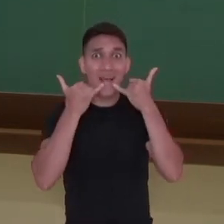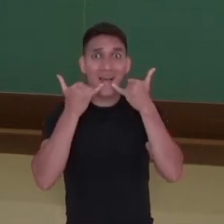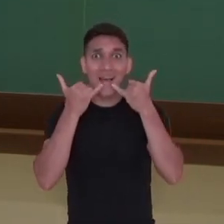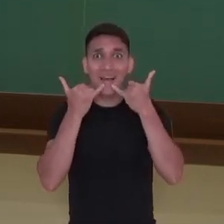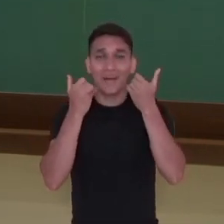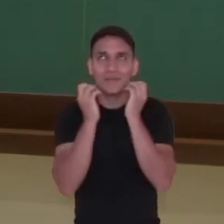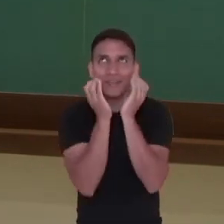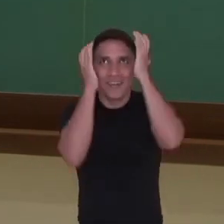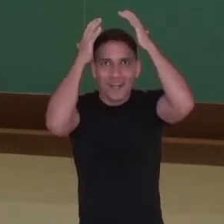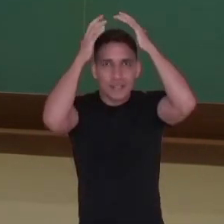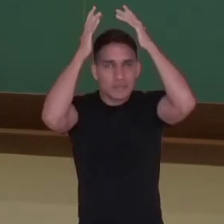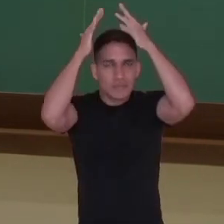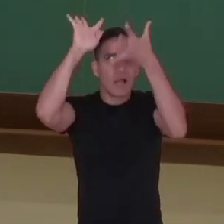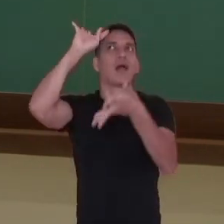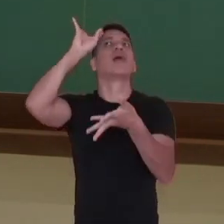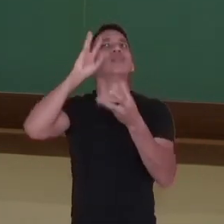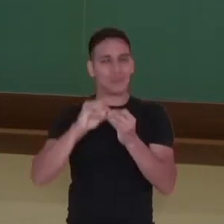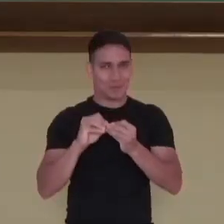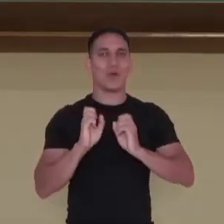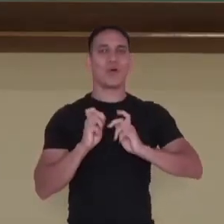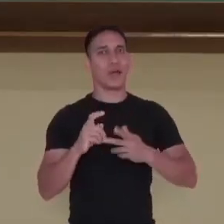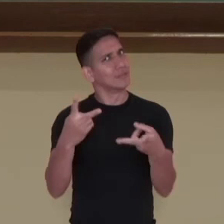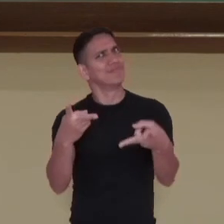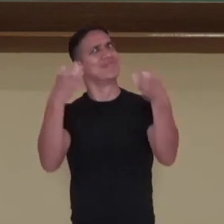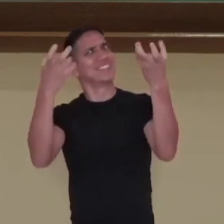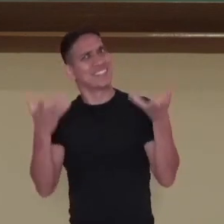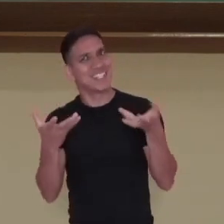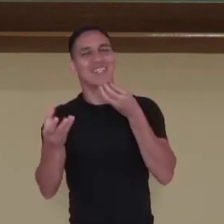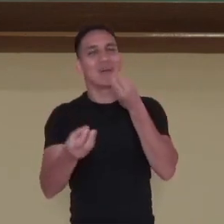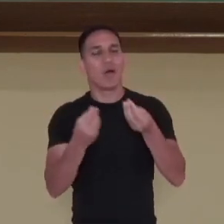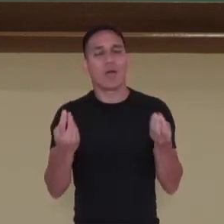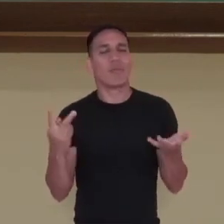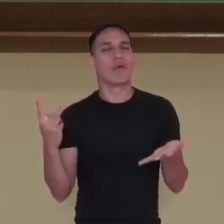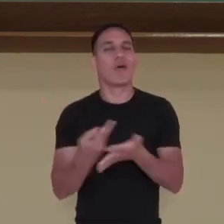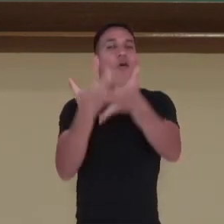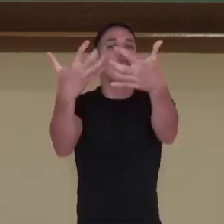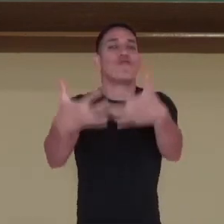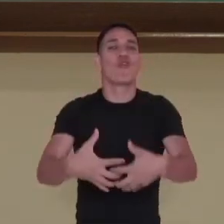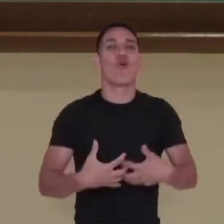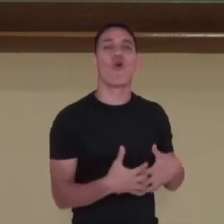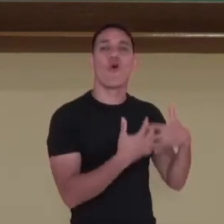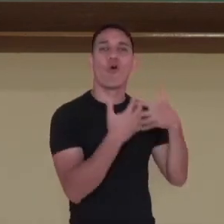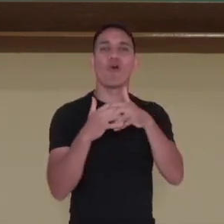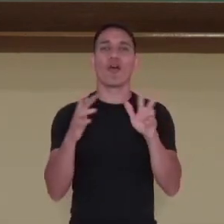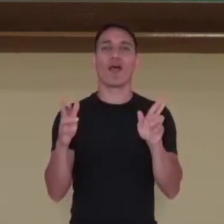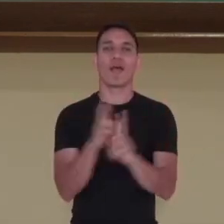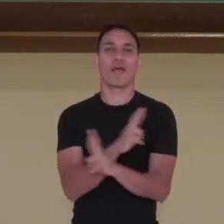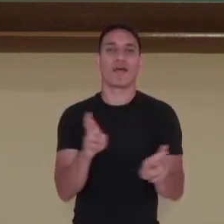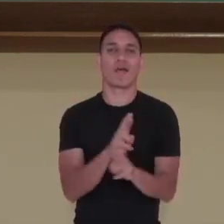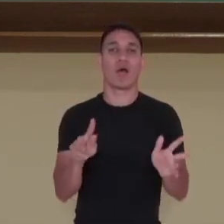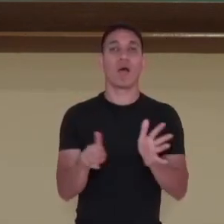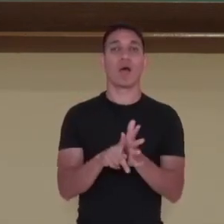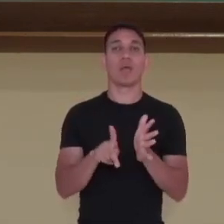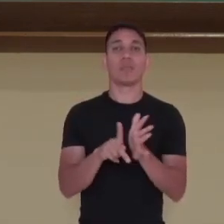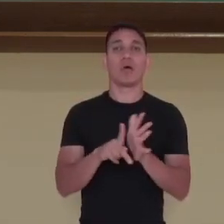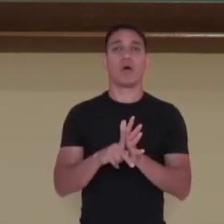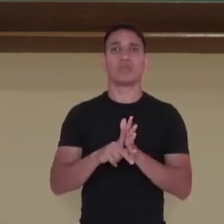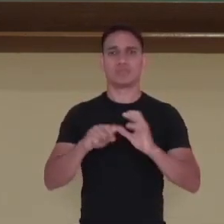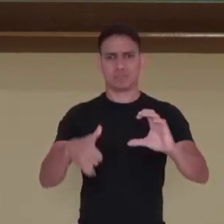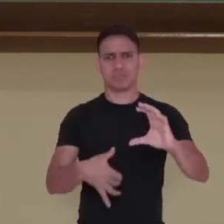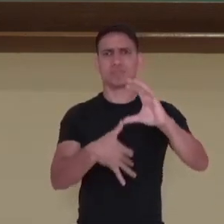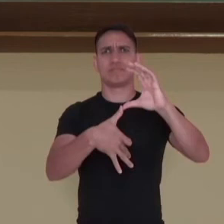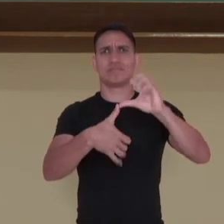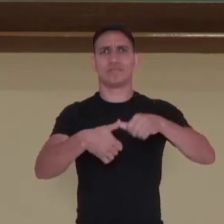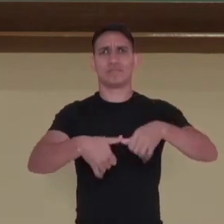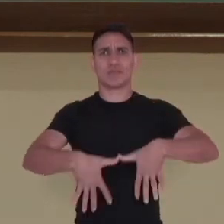nosso cérebro. Percebeu como os sentidos estão associados ao nosso sistema nervoso?